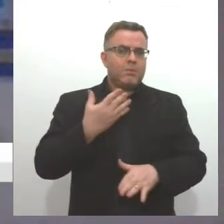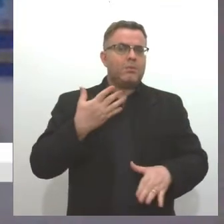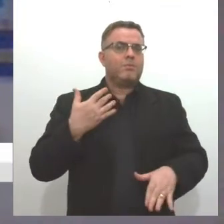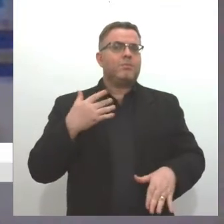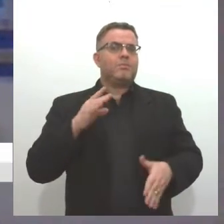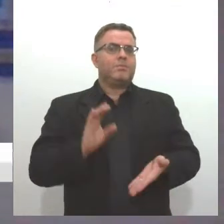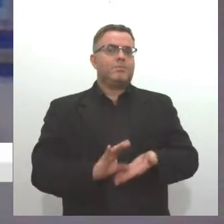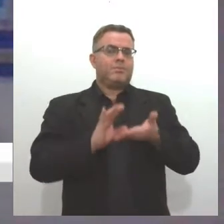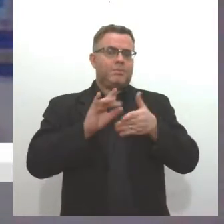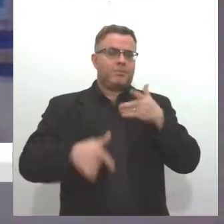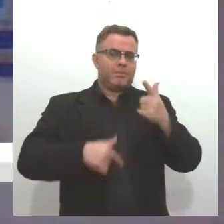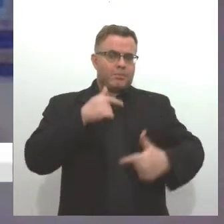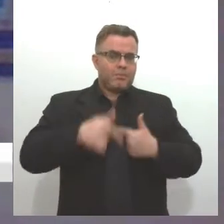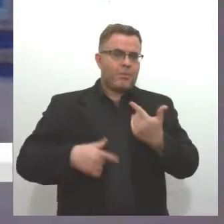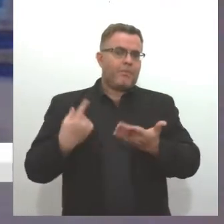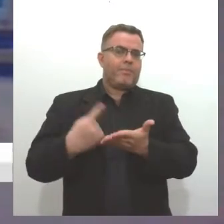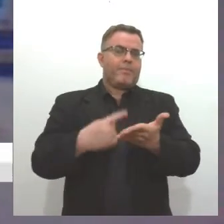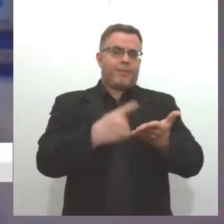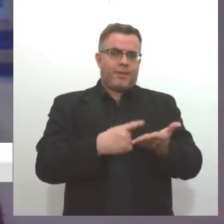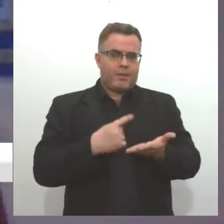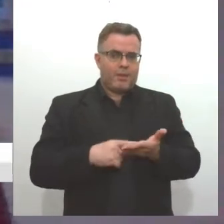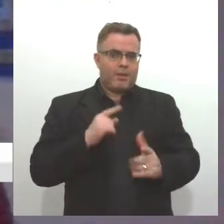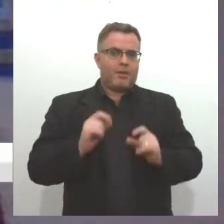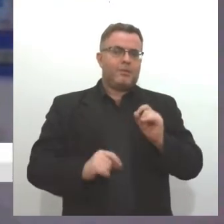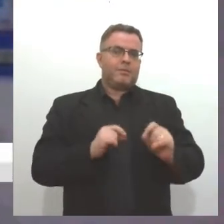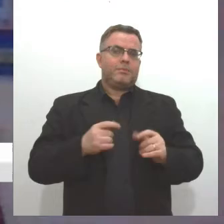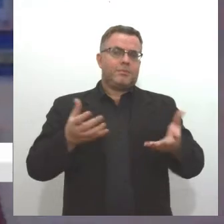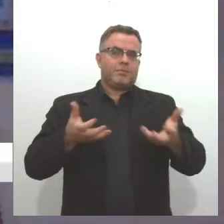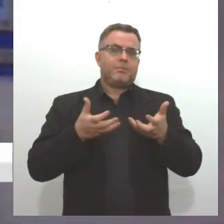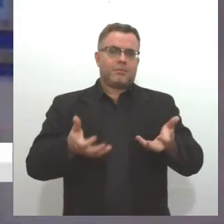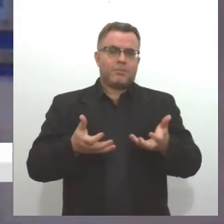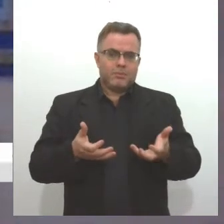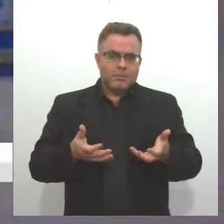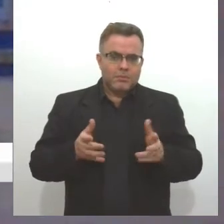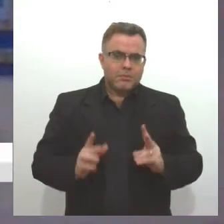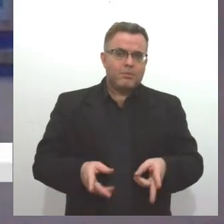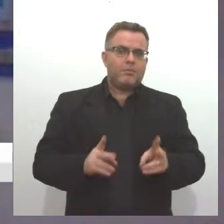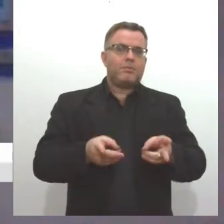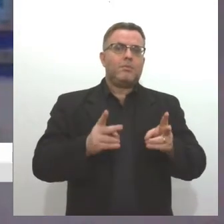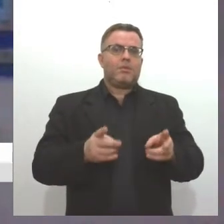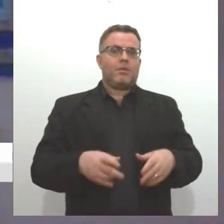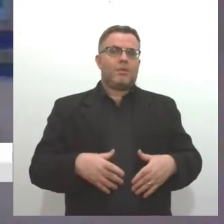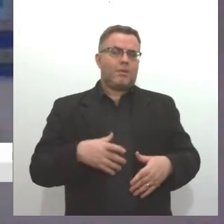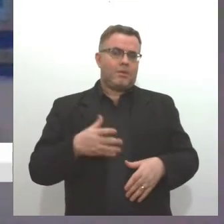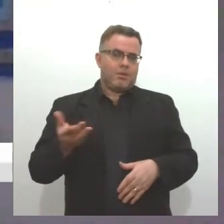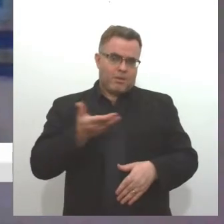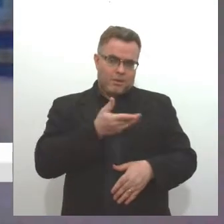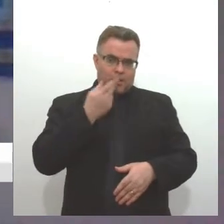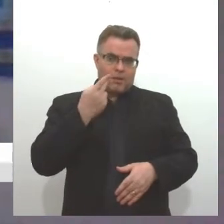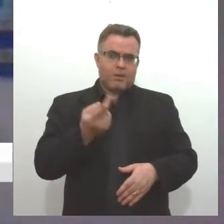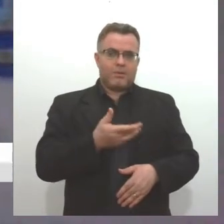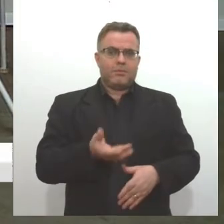muito trabalho para comprometer. Eu quero passar a bola para a Giovana, senão não deixo ninguém falar.